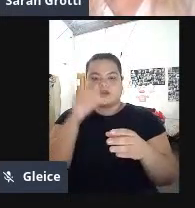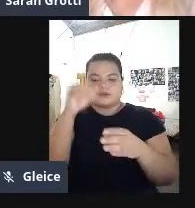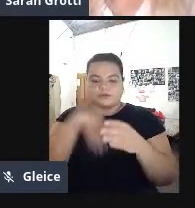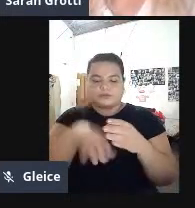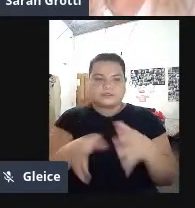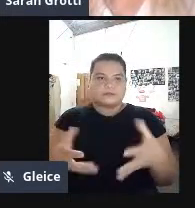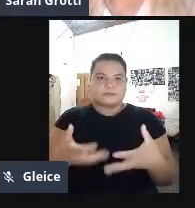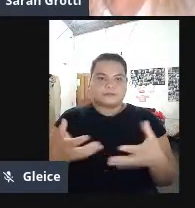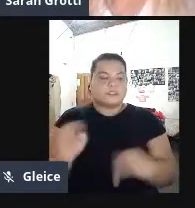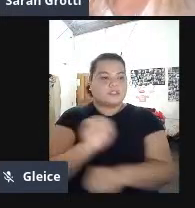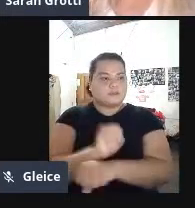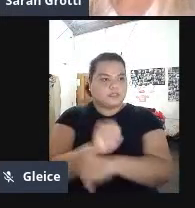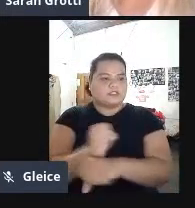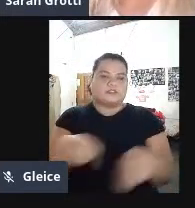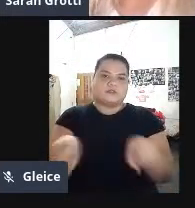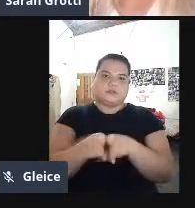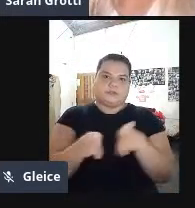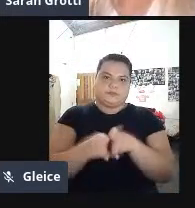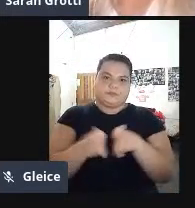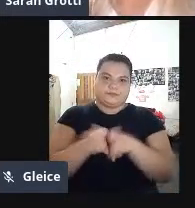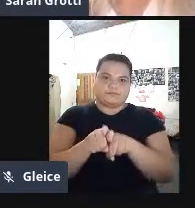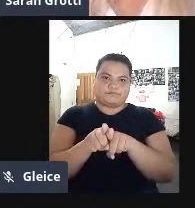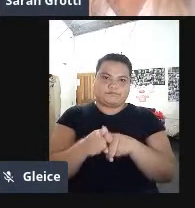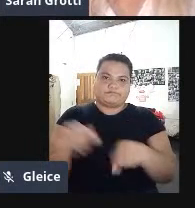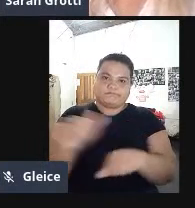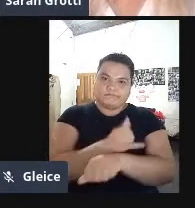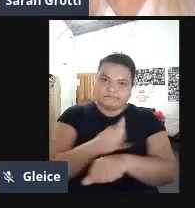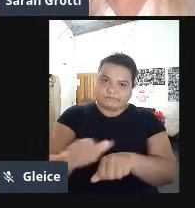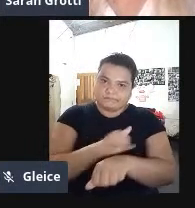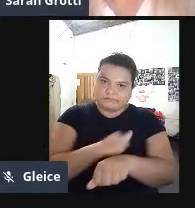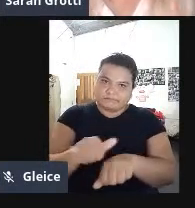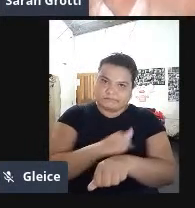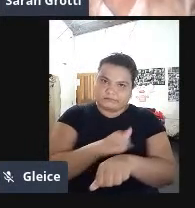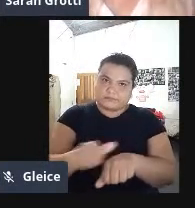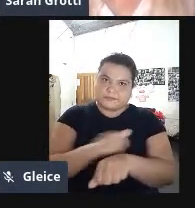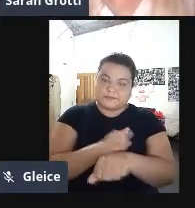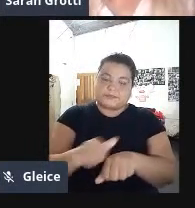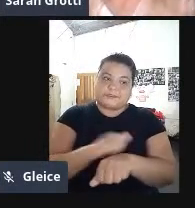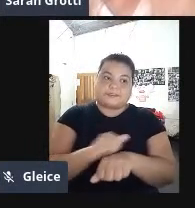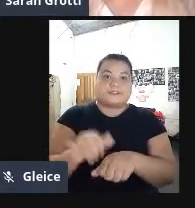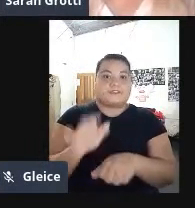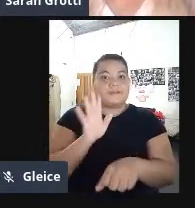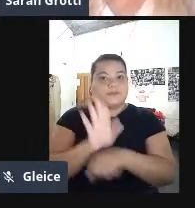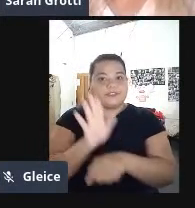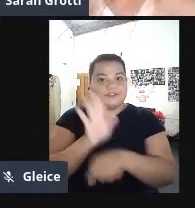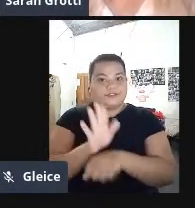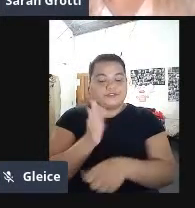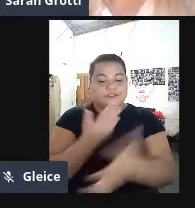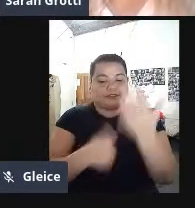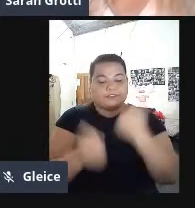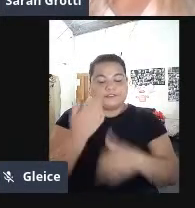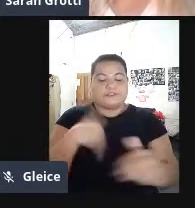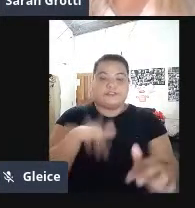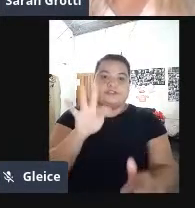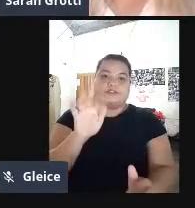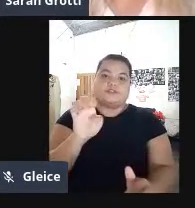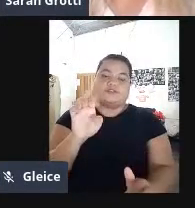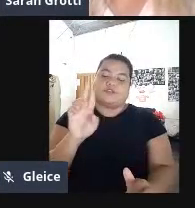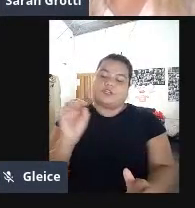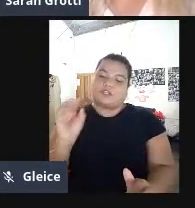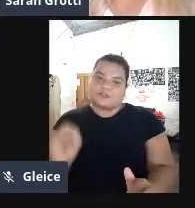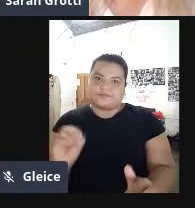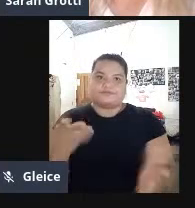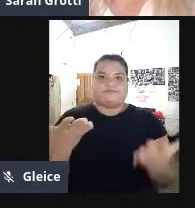térmico. São alguns métodos que a gente utiliza para diminuir os fitatos, mas também dá para diminuir taninos, oxalatos